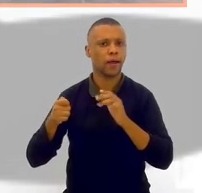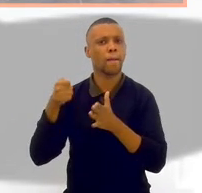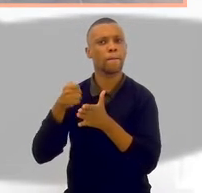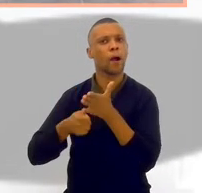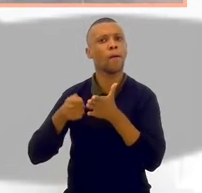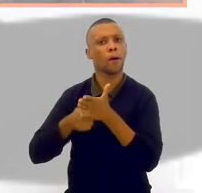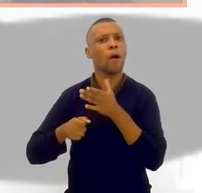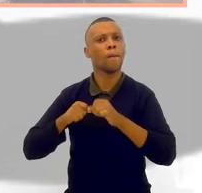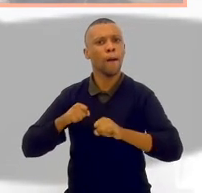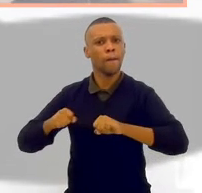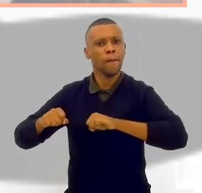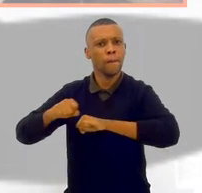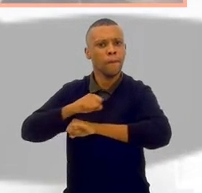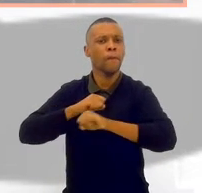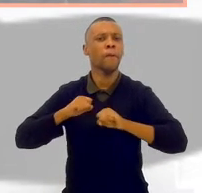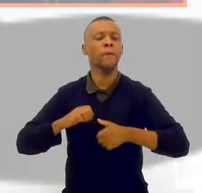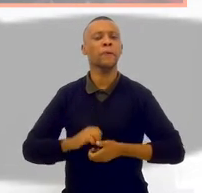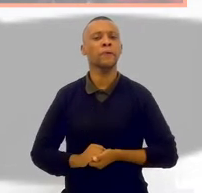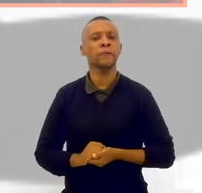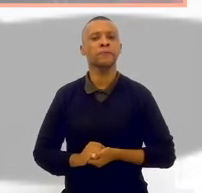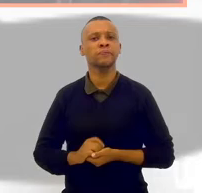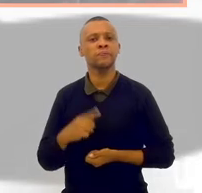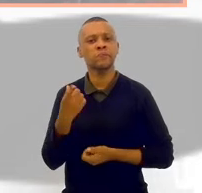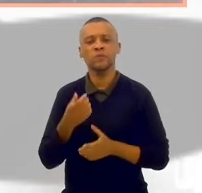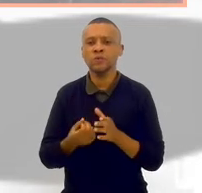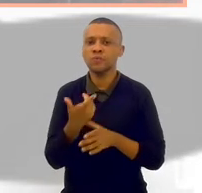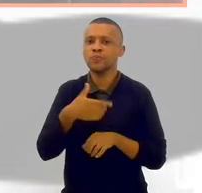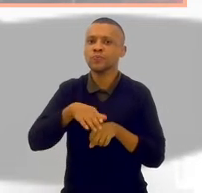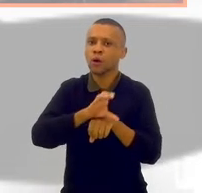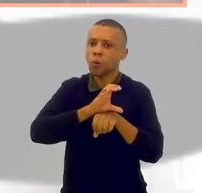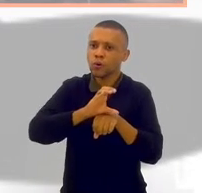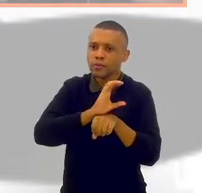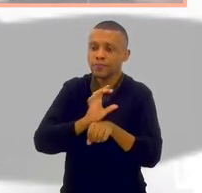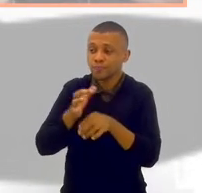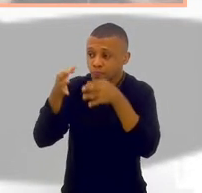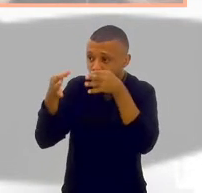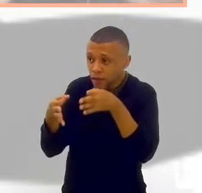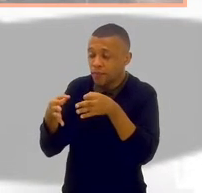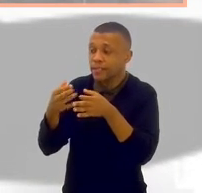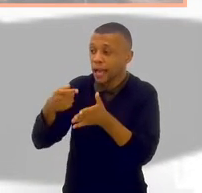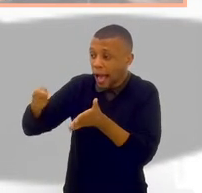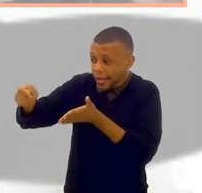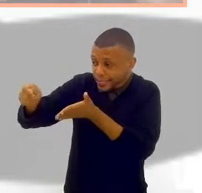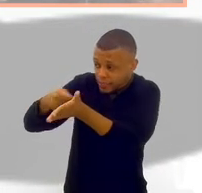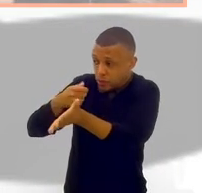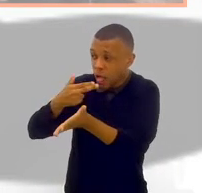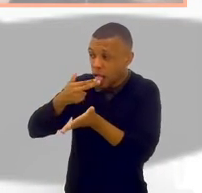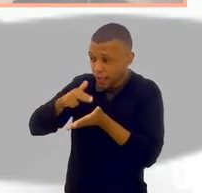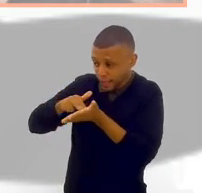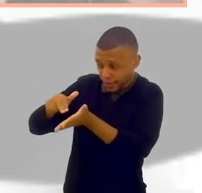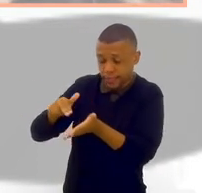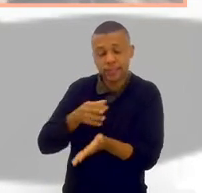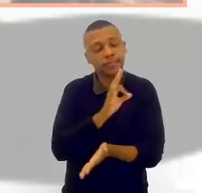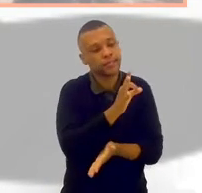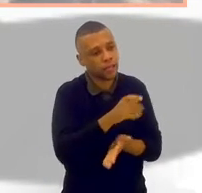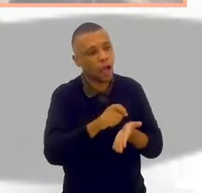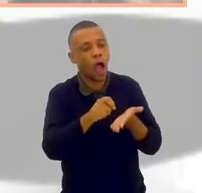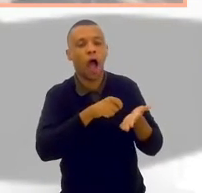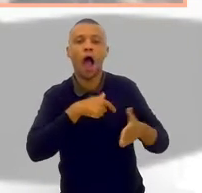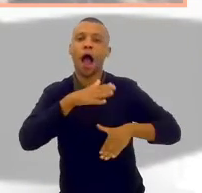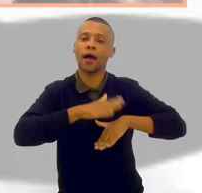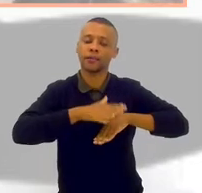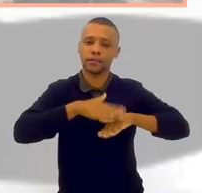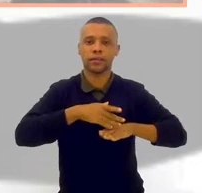e foi feita Carta das Mulheres, as constituintes. Então, foi um Você assinou movimento. essa carta. Você Assinei, assinou. estava